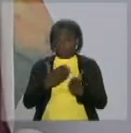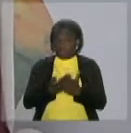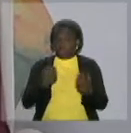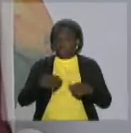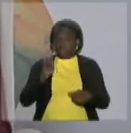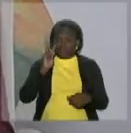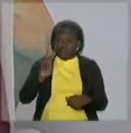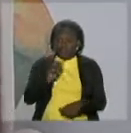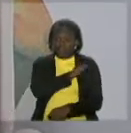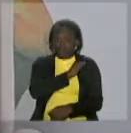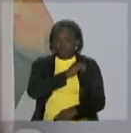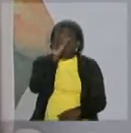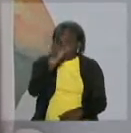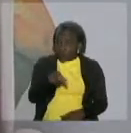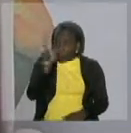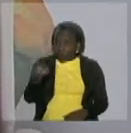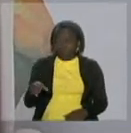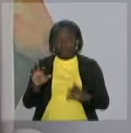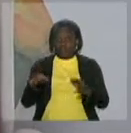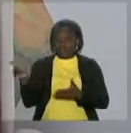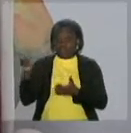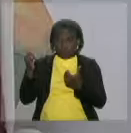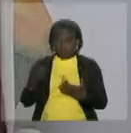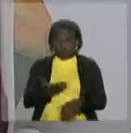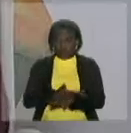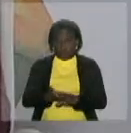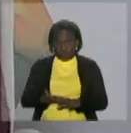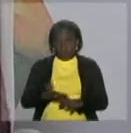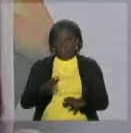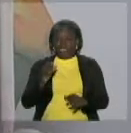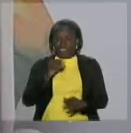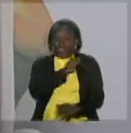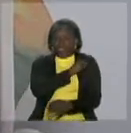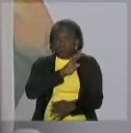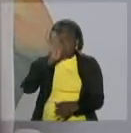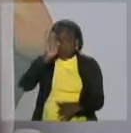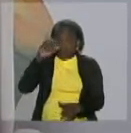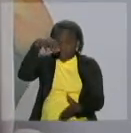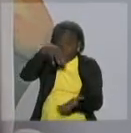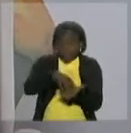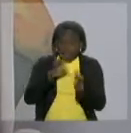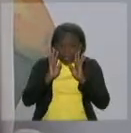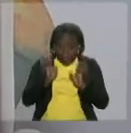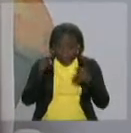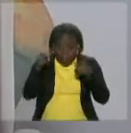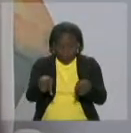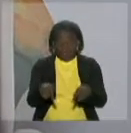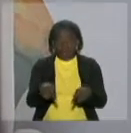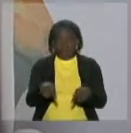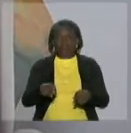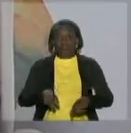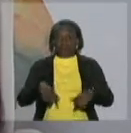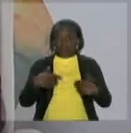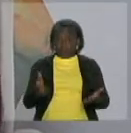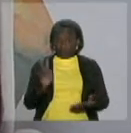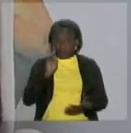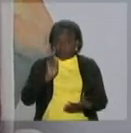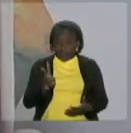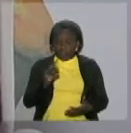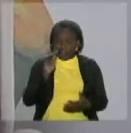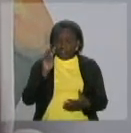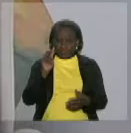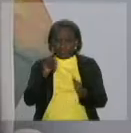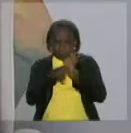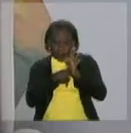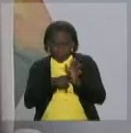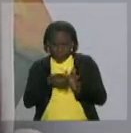seja, a escola tem que olhar para o aluno, como o Gonzalo costuma dizer, tem que colocar o aluno no centro da atenção, né? E